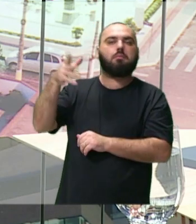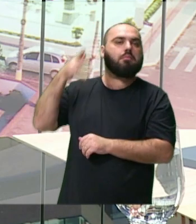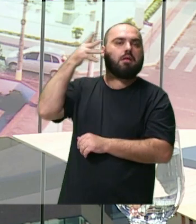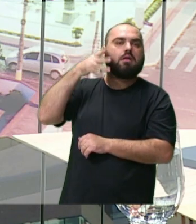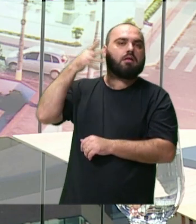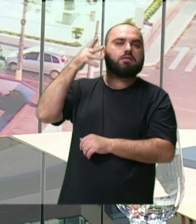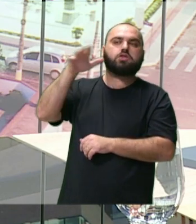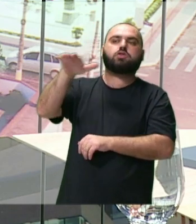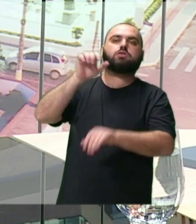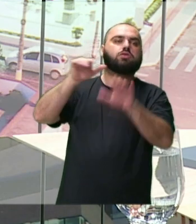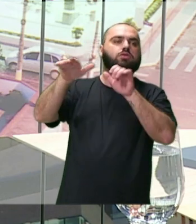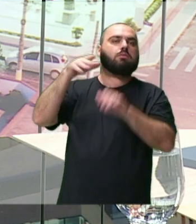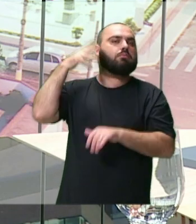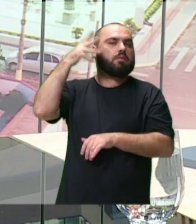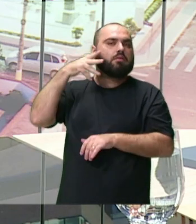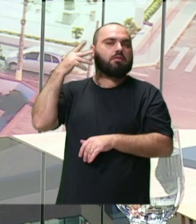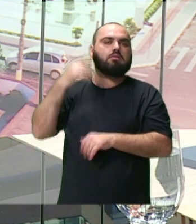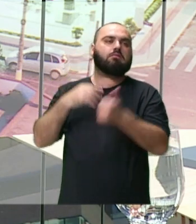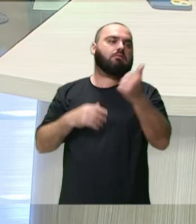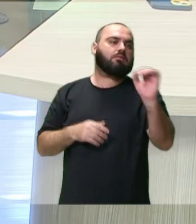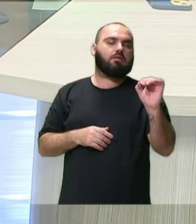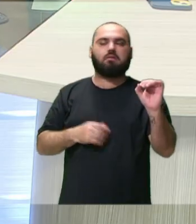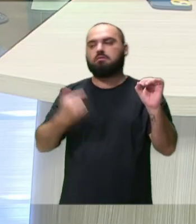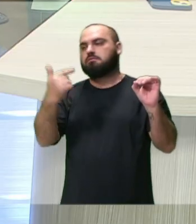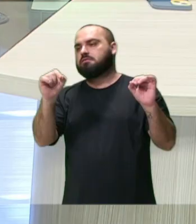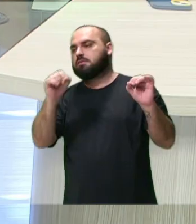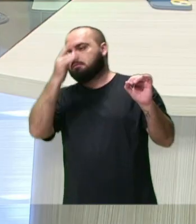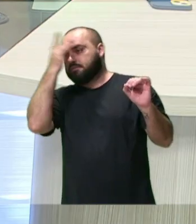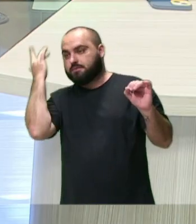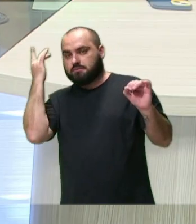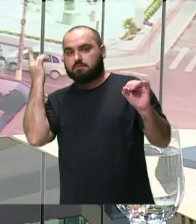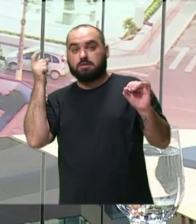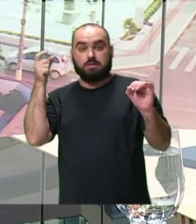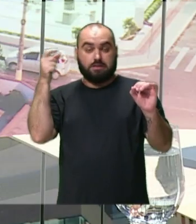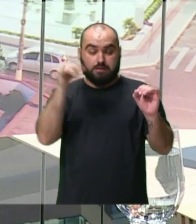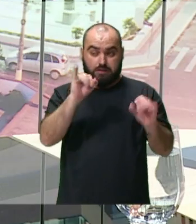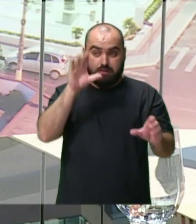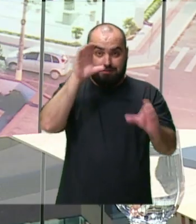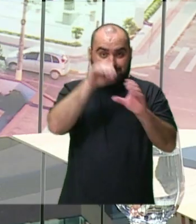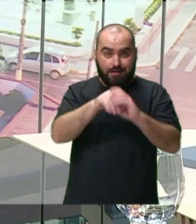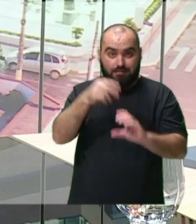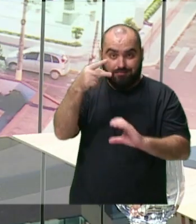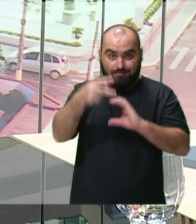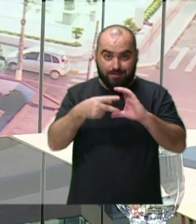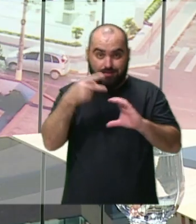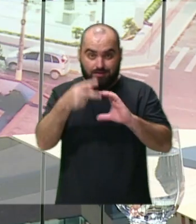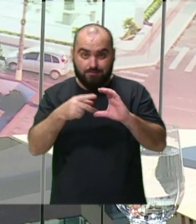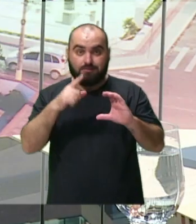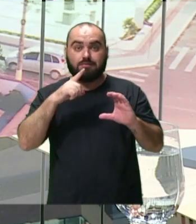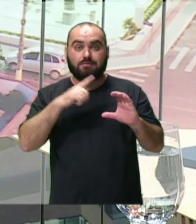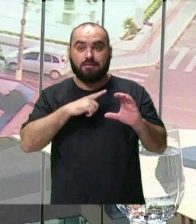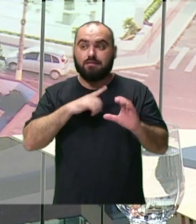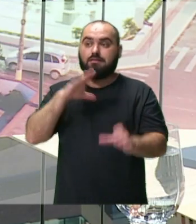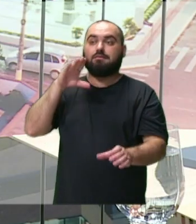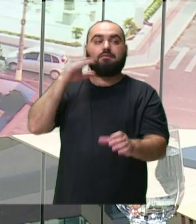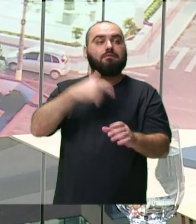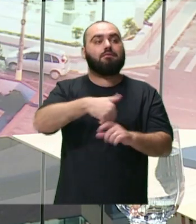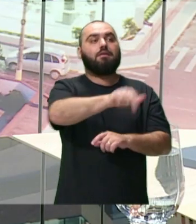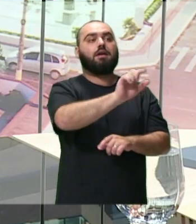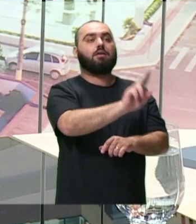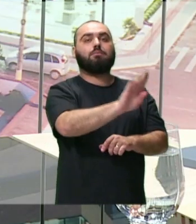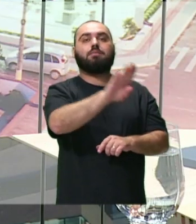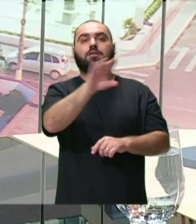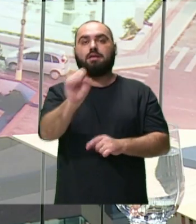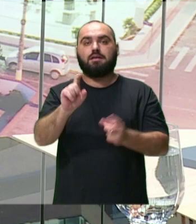só chamo as palestras, vai vir 10, 20 pessoas. Quando a gente está aqui na Câmara e a gente tem acesso às unidades de saúde, acesso